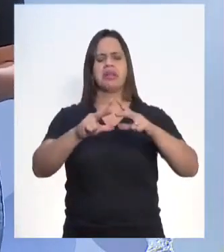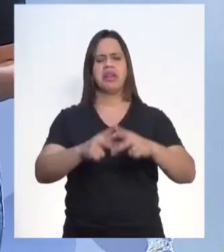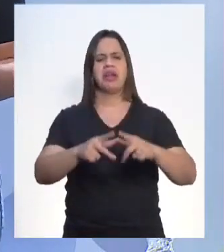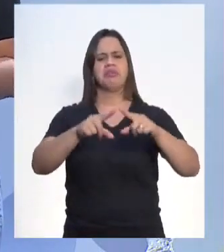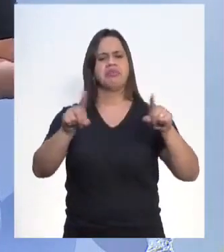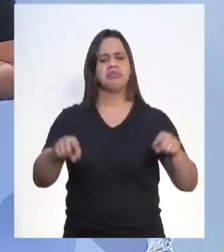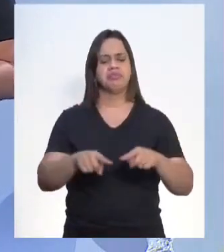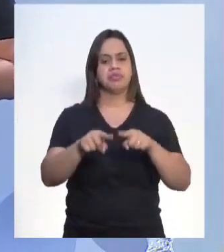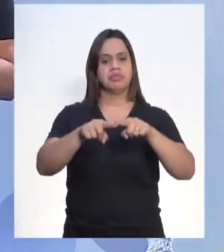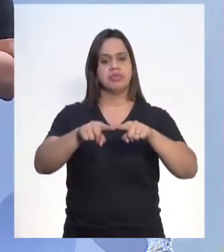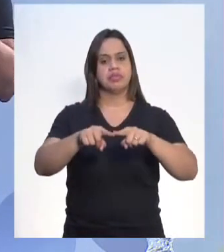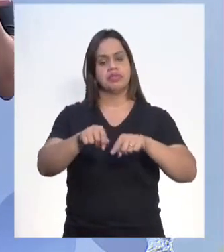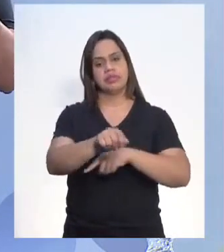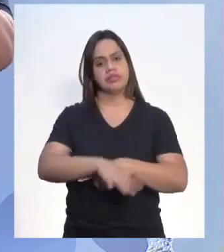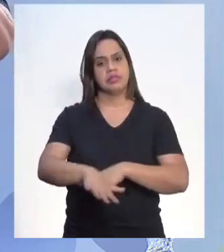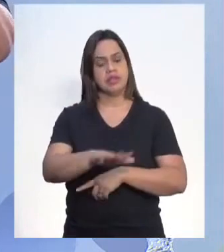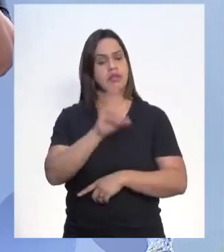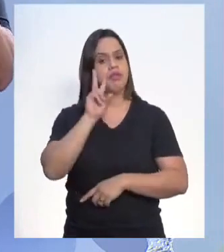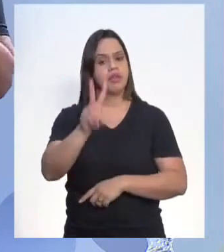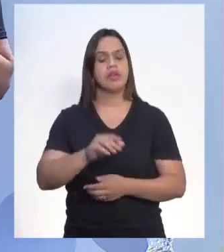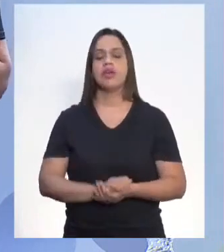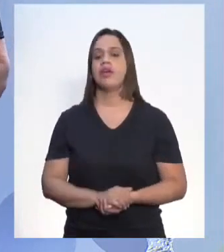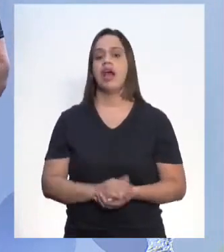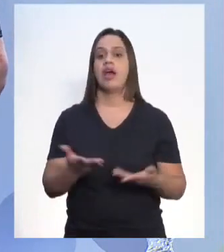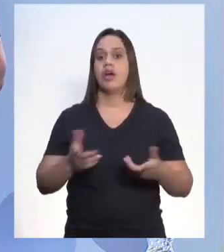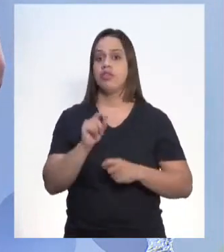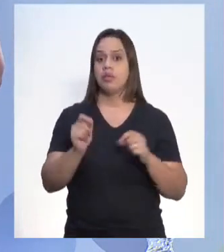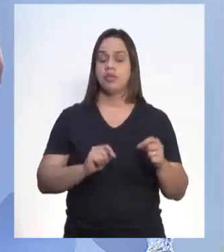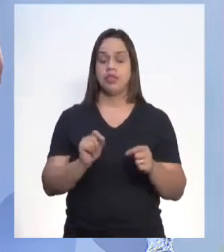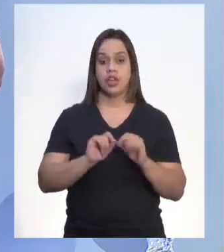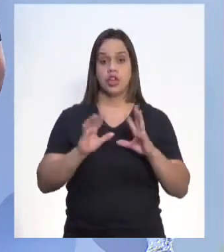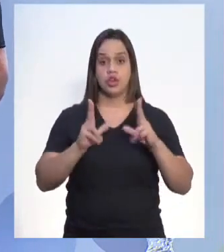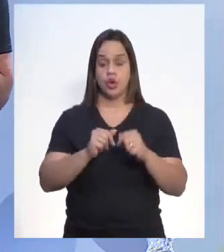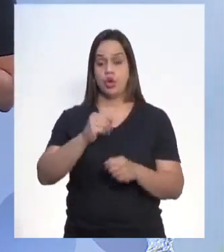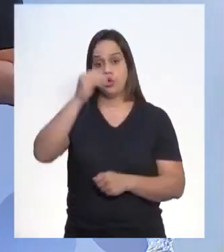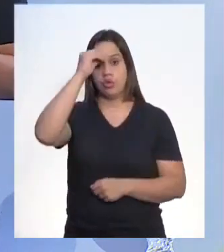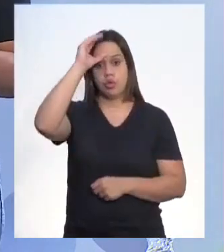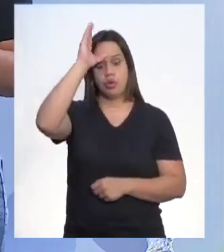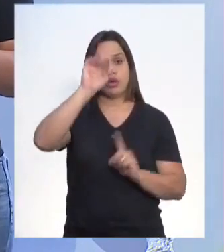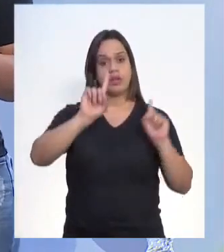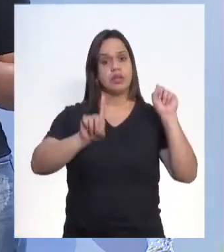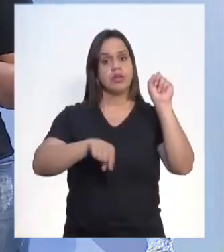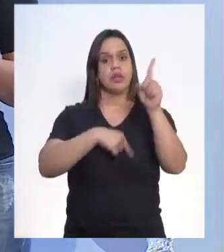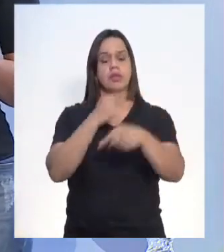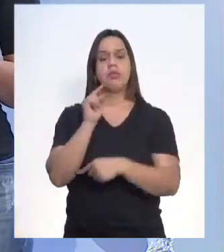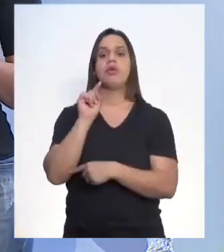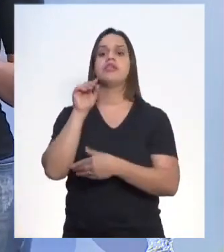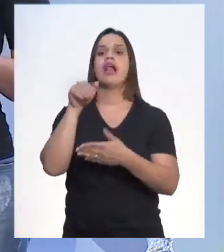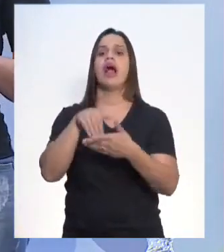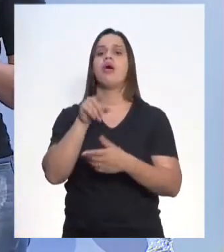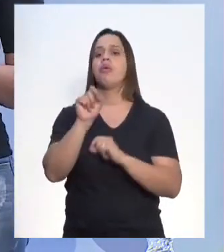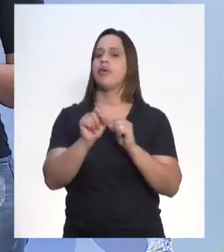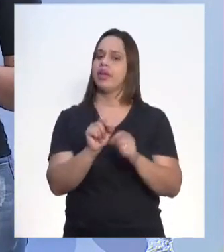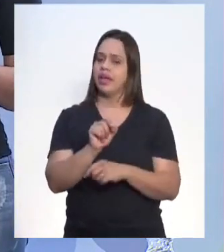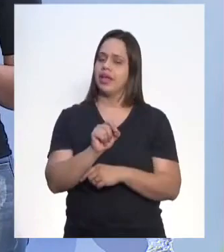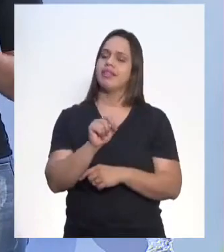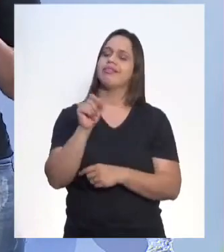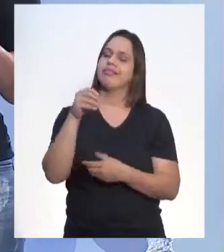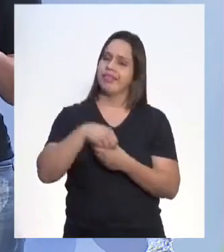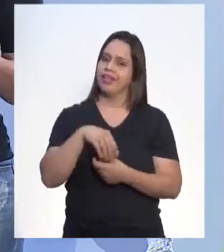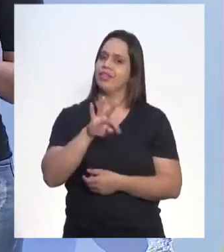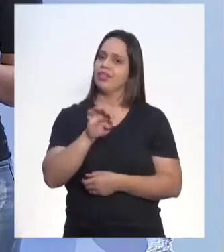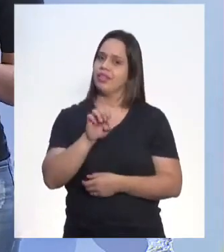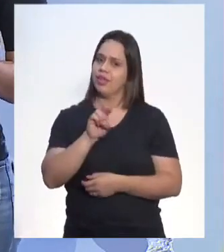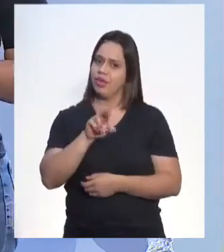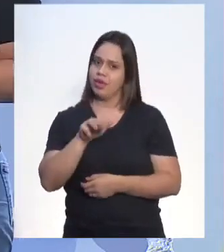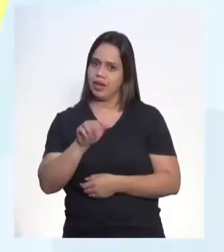áreas? Nós vamos culminar esse conhecimento lá no Teorema de Pitágoras. Isso mesmo.